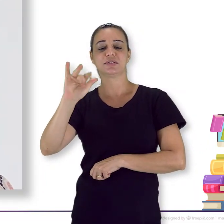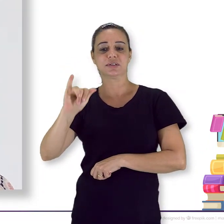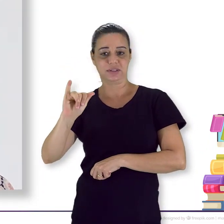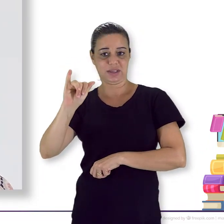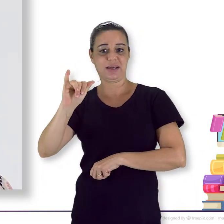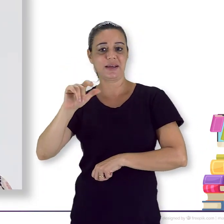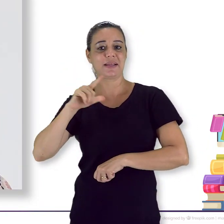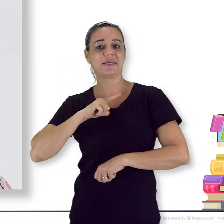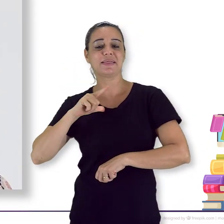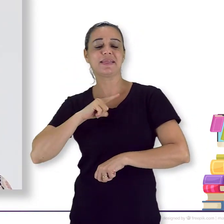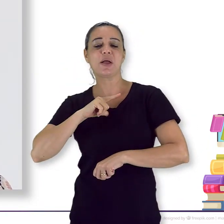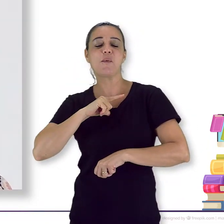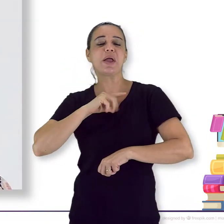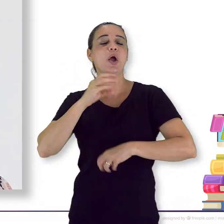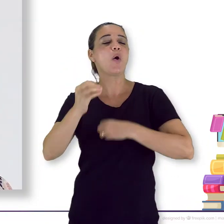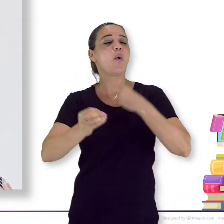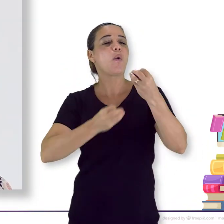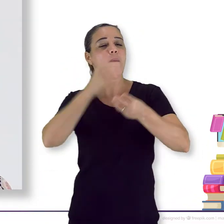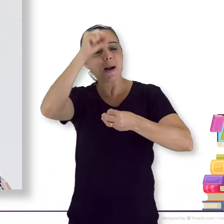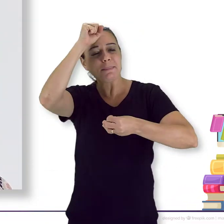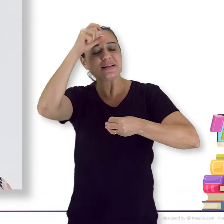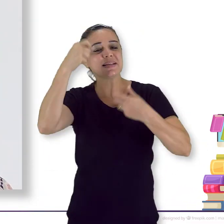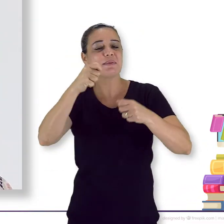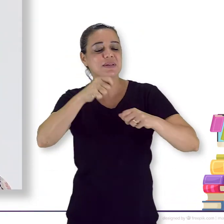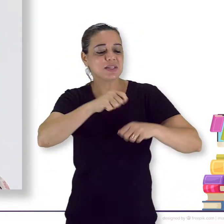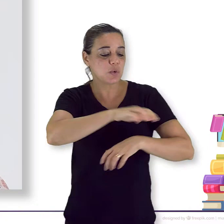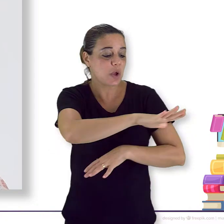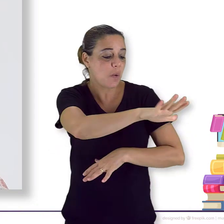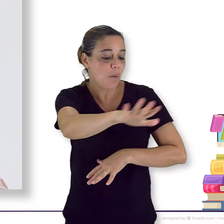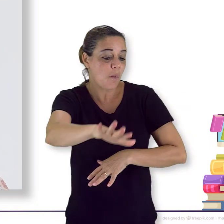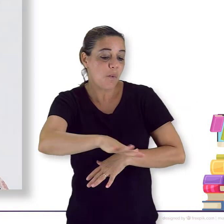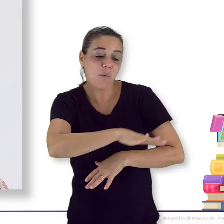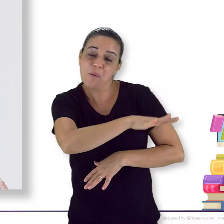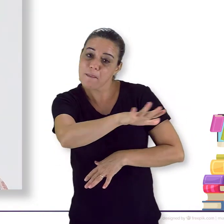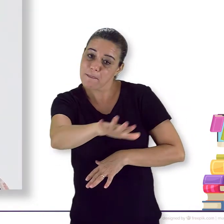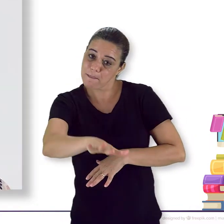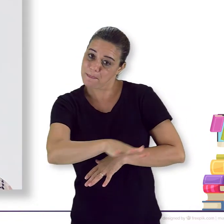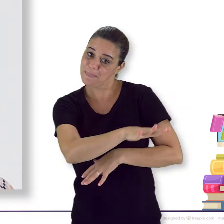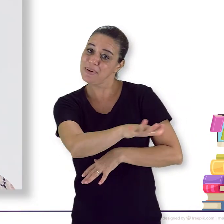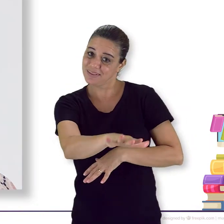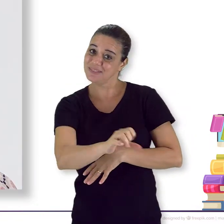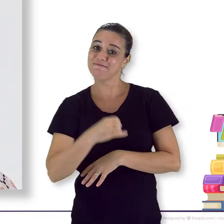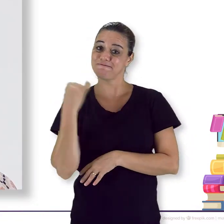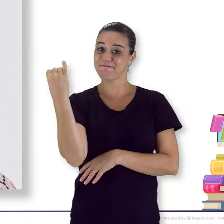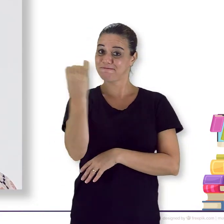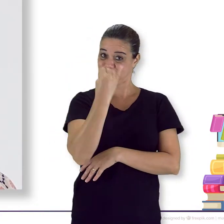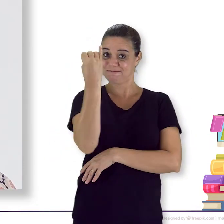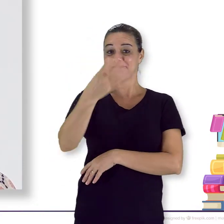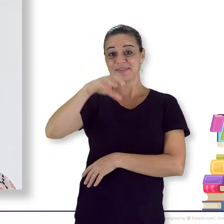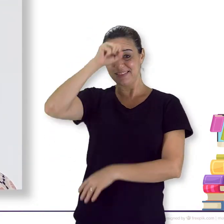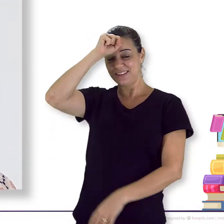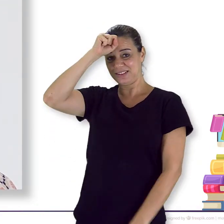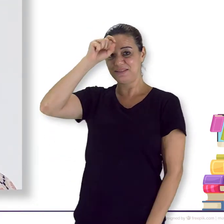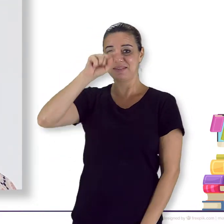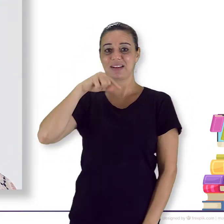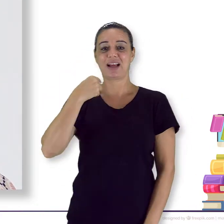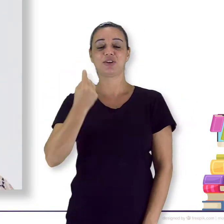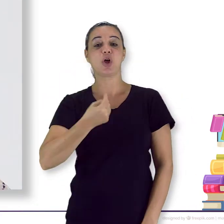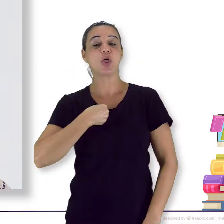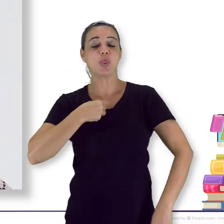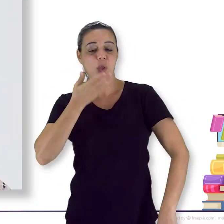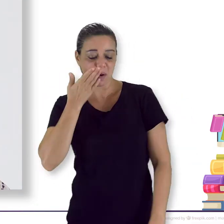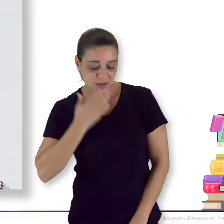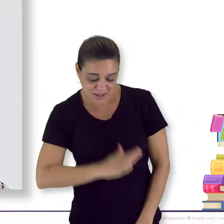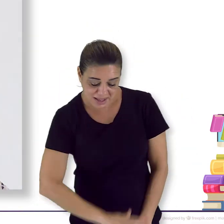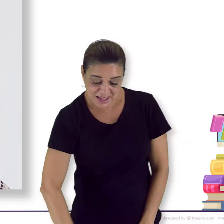o meio, o contexto, os espaços para a aprendizagem. Ele menciona que desde